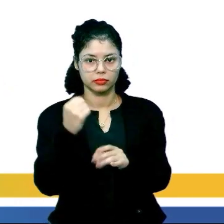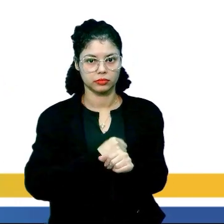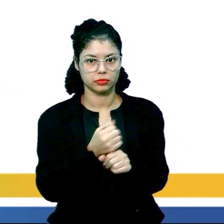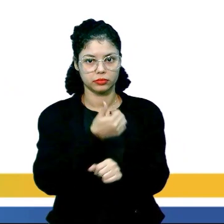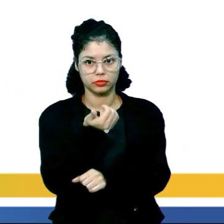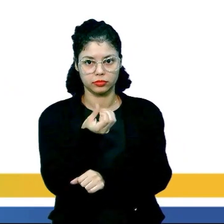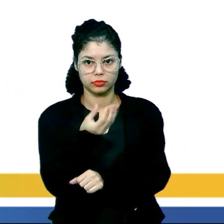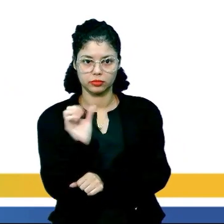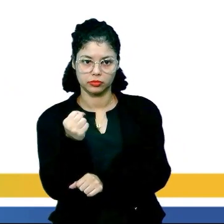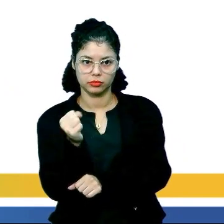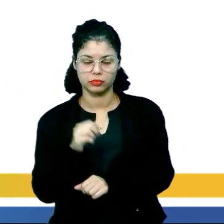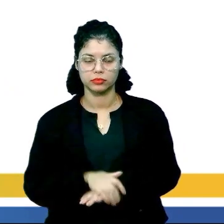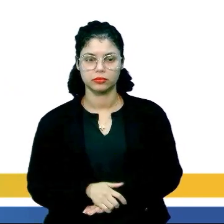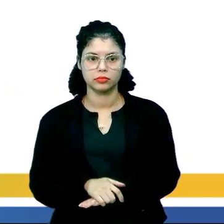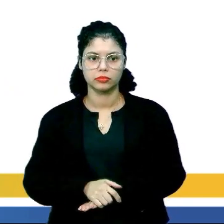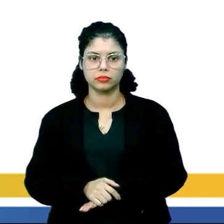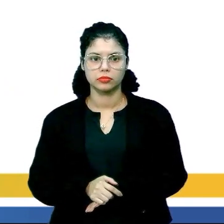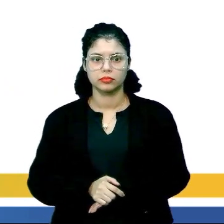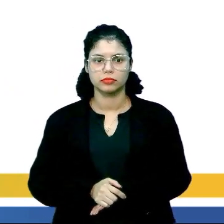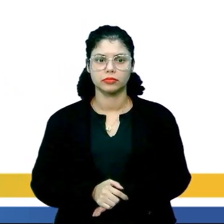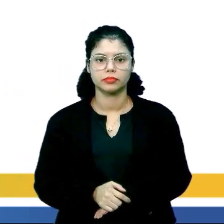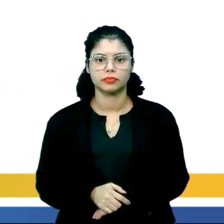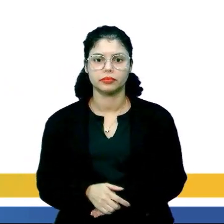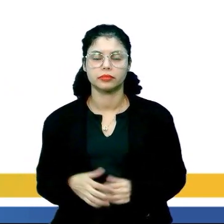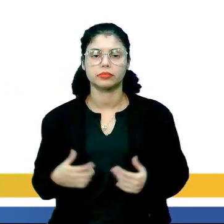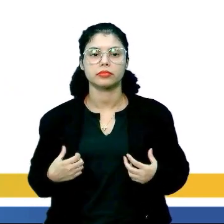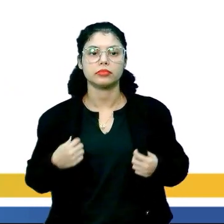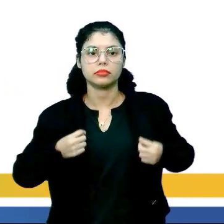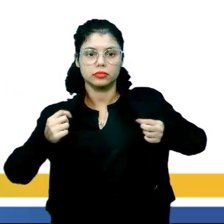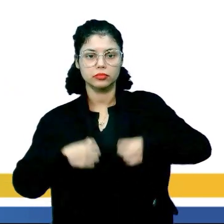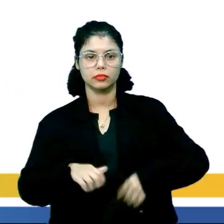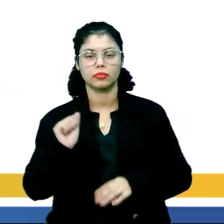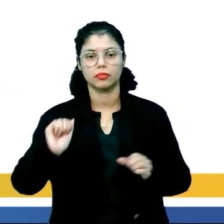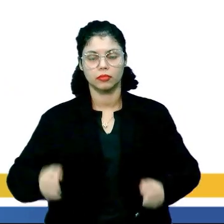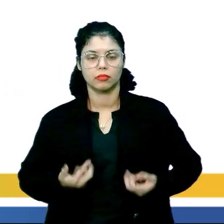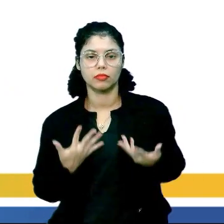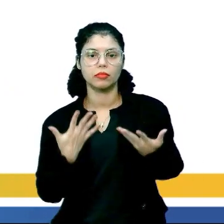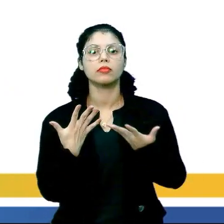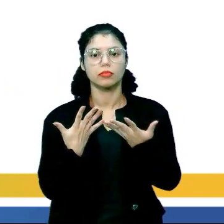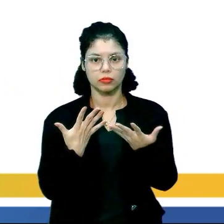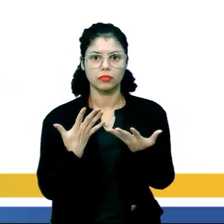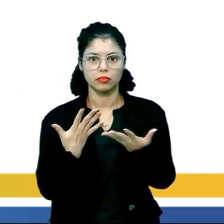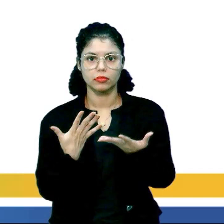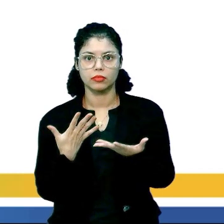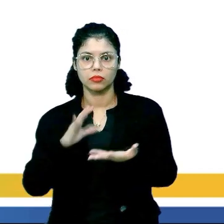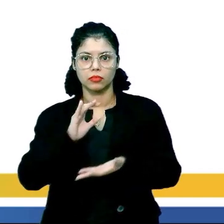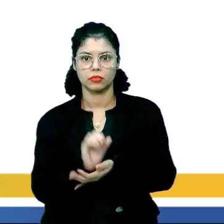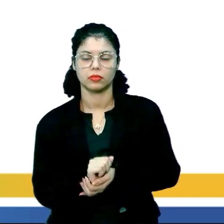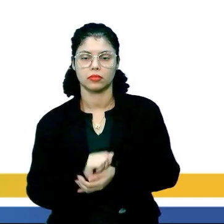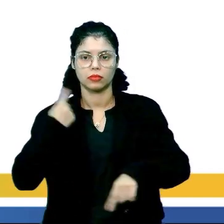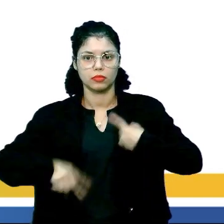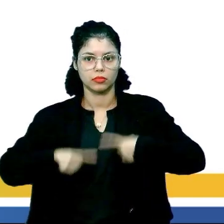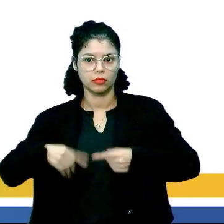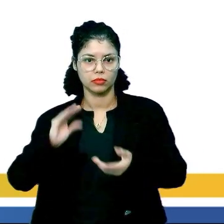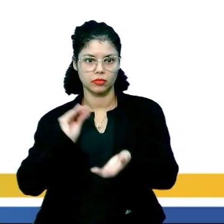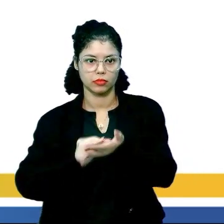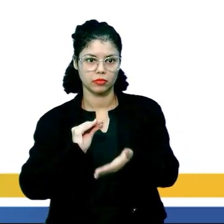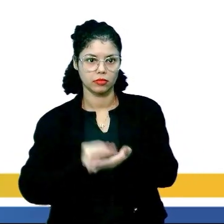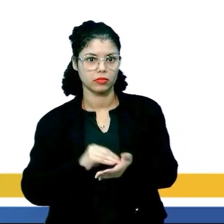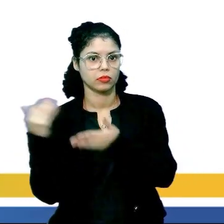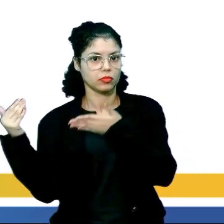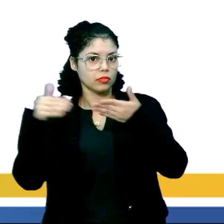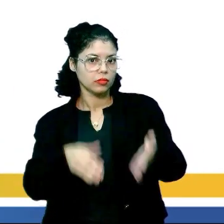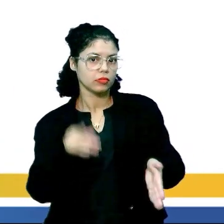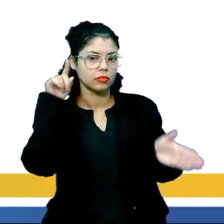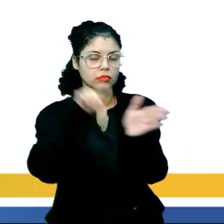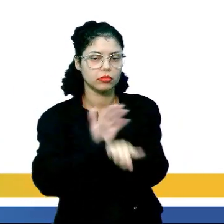ano de 1968. Letra A. Foram manifestações desprovidas de conotação política que